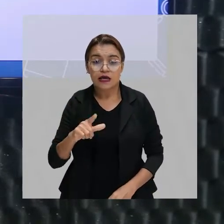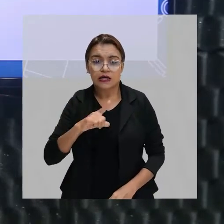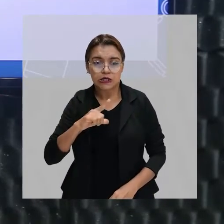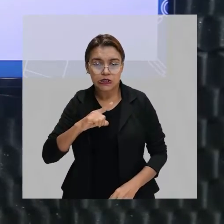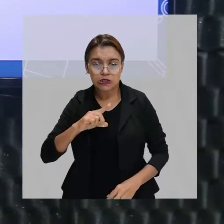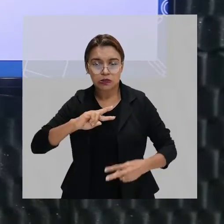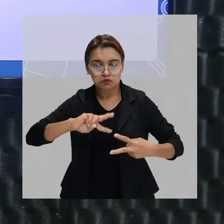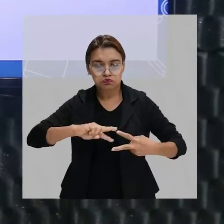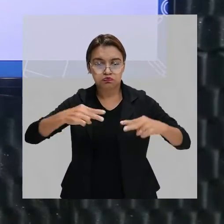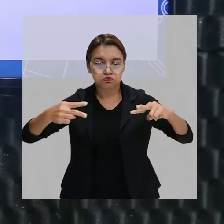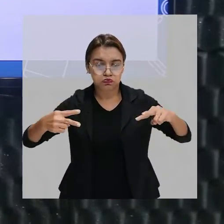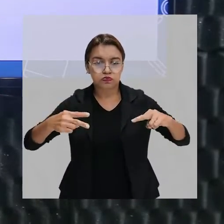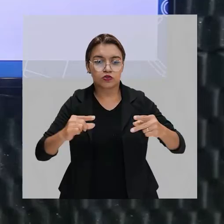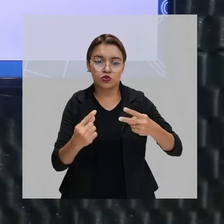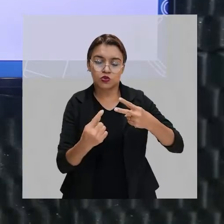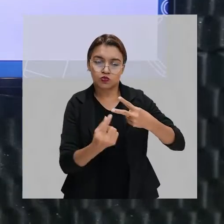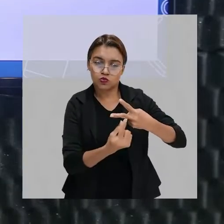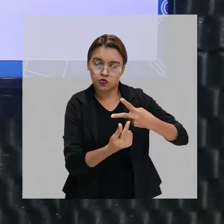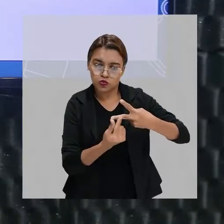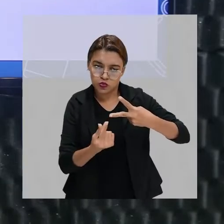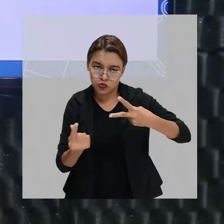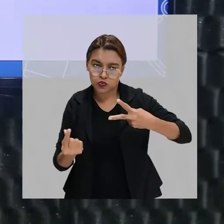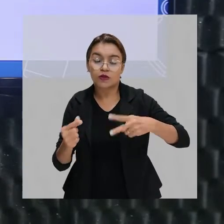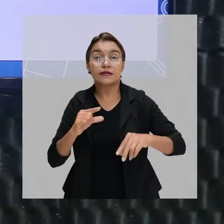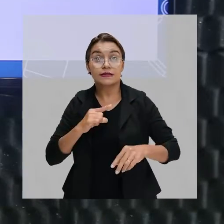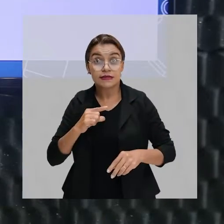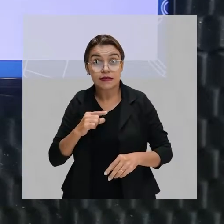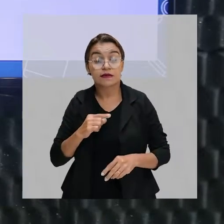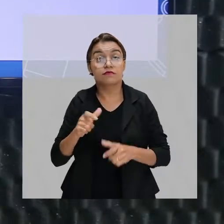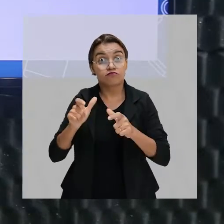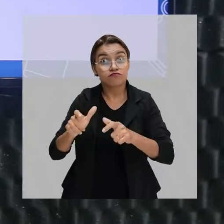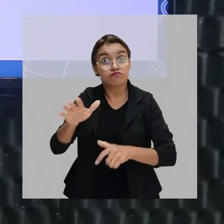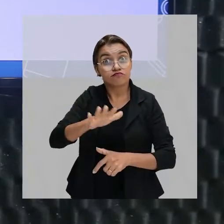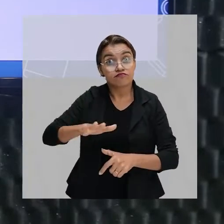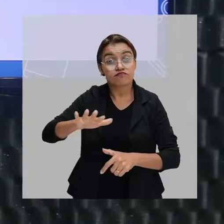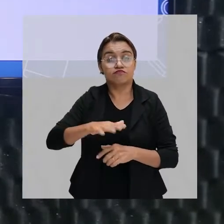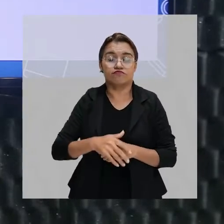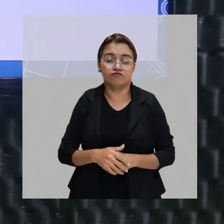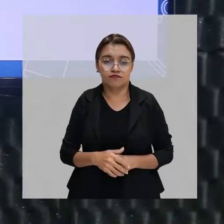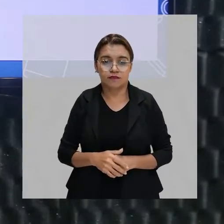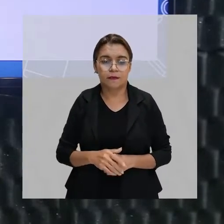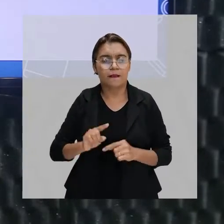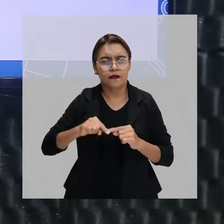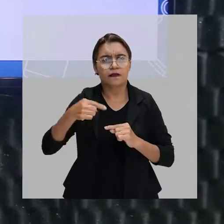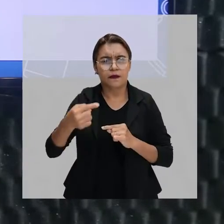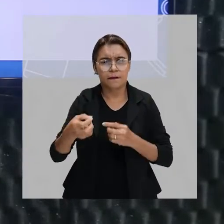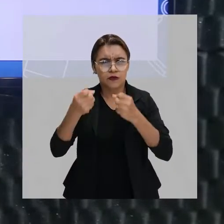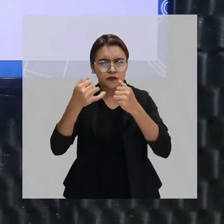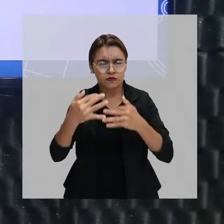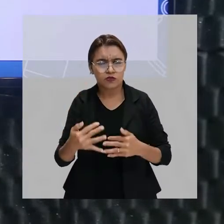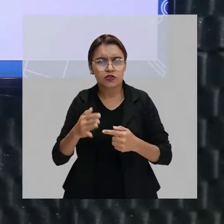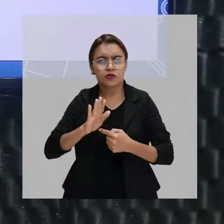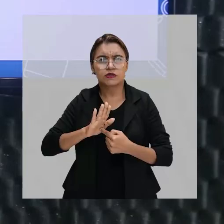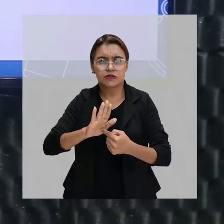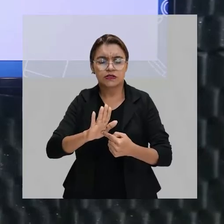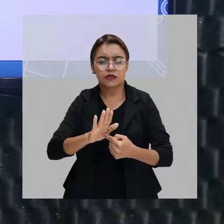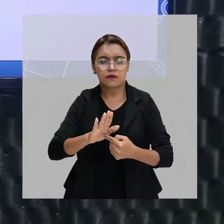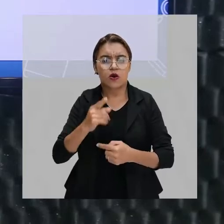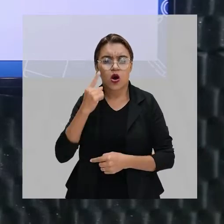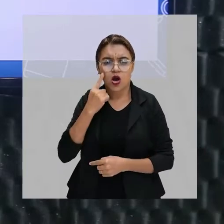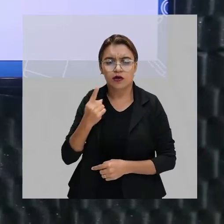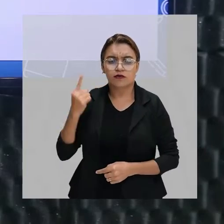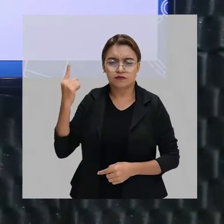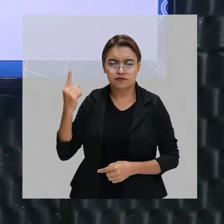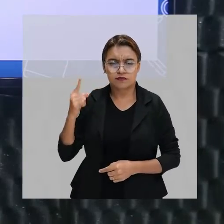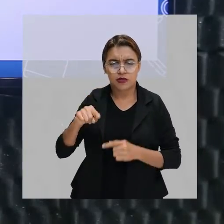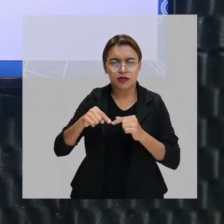no organismo e da influência de fatores ambientais eu trouxe aqui para vocês daqui a pouco eu vou dar um exemplo para vocês que isso aqui vai